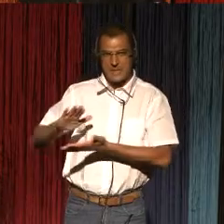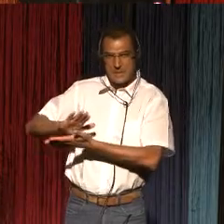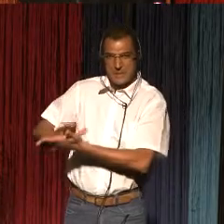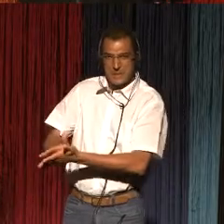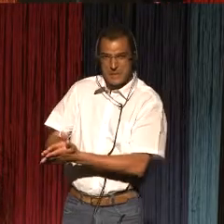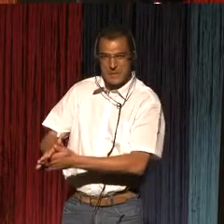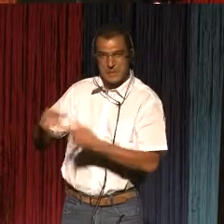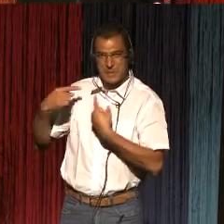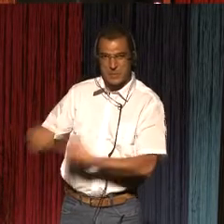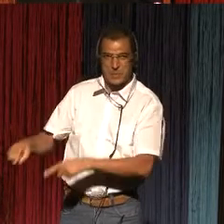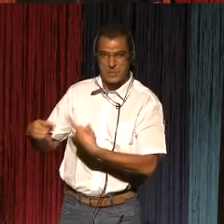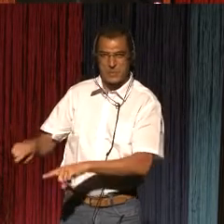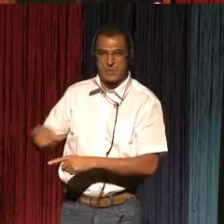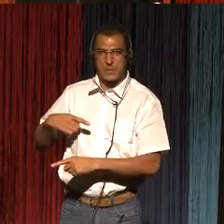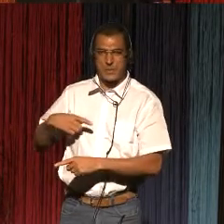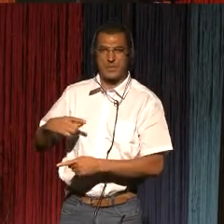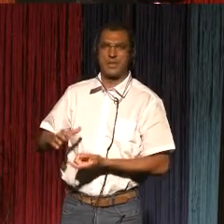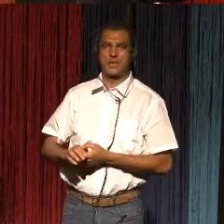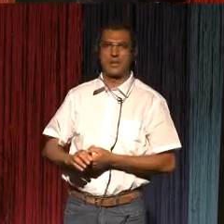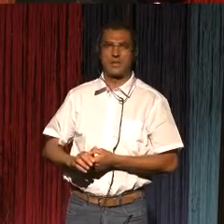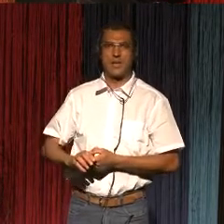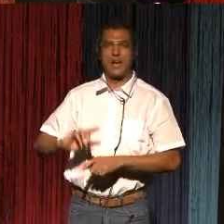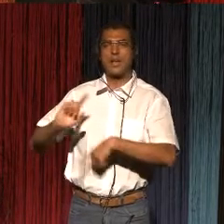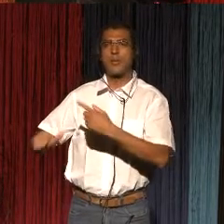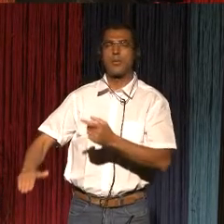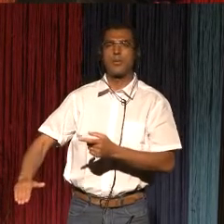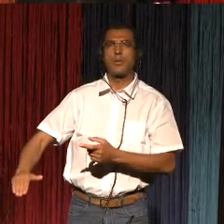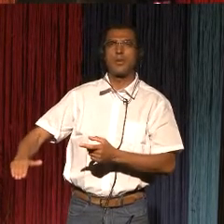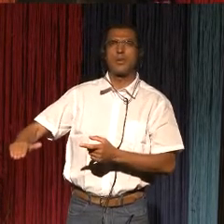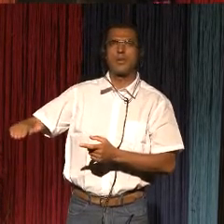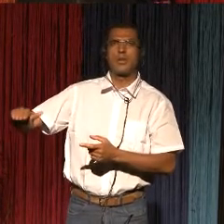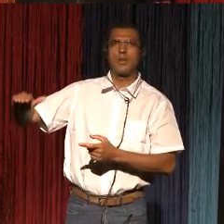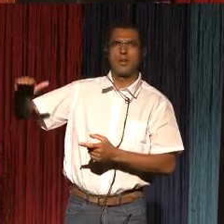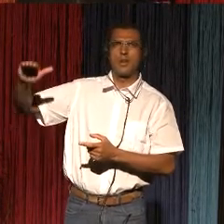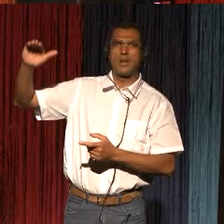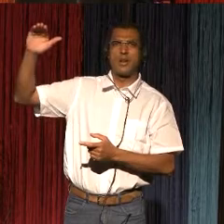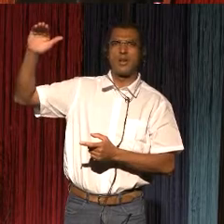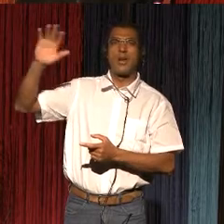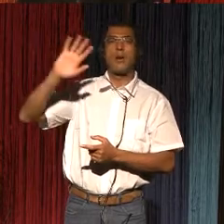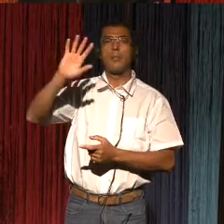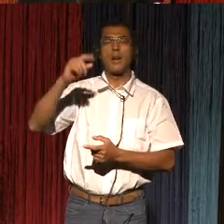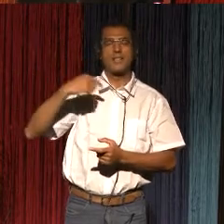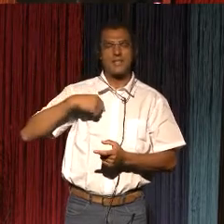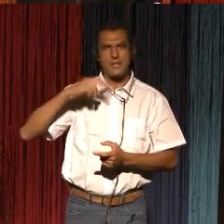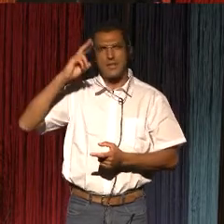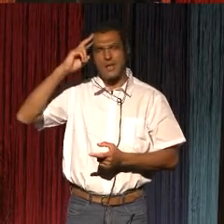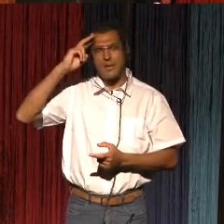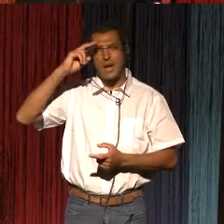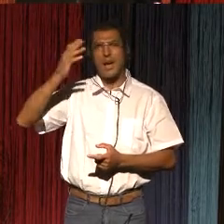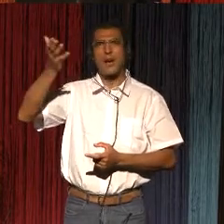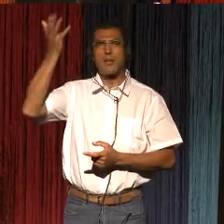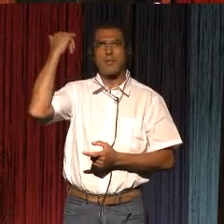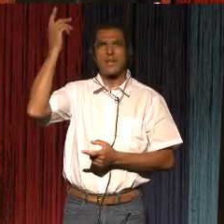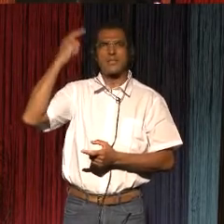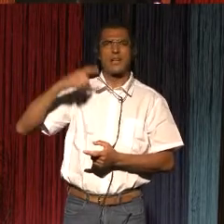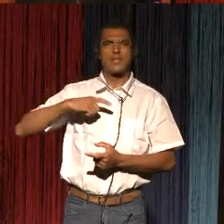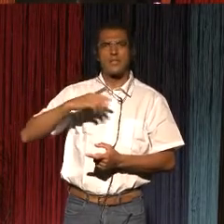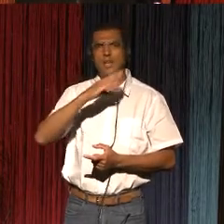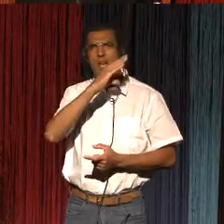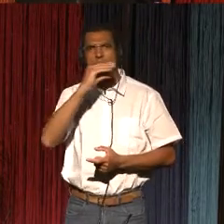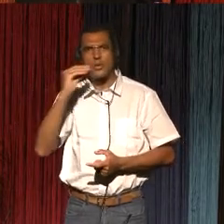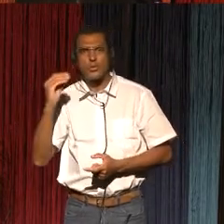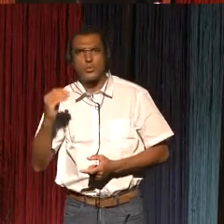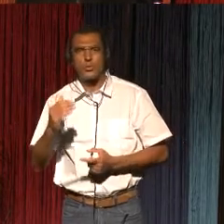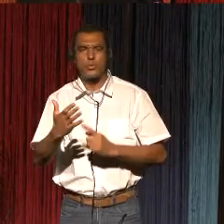que cuidou, que prestou atenção. Tudo isso ajuda também no desenvolvimento da linguagem. O que as pessoas